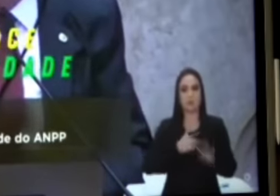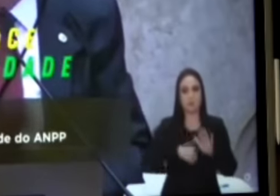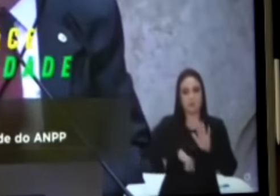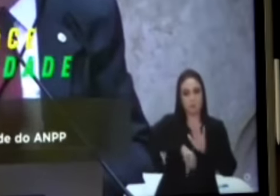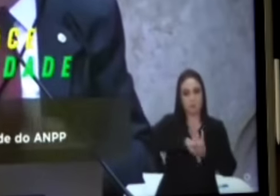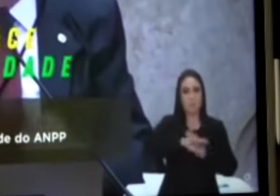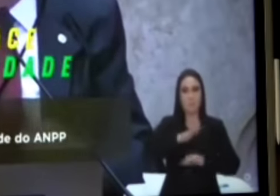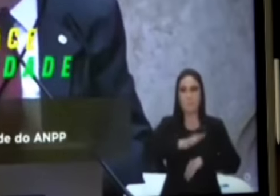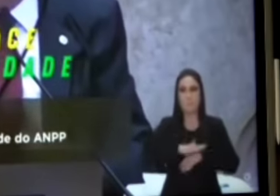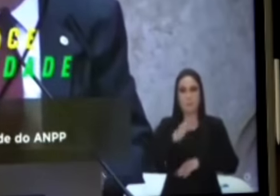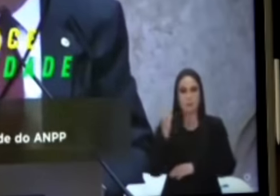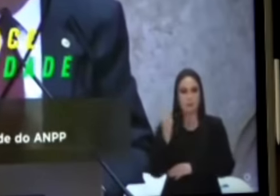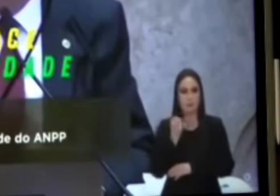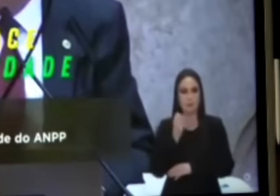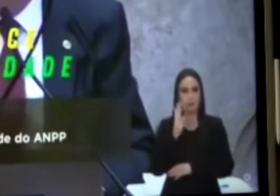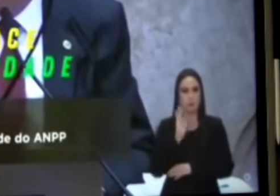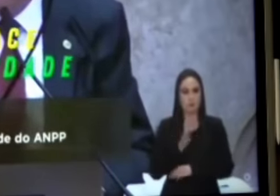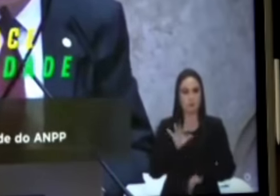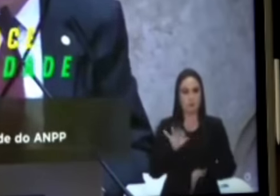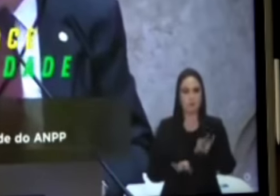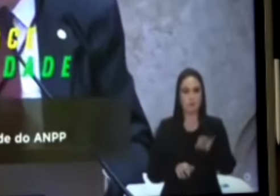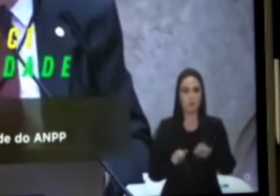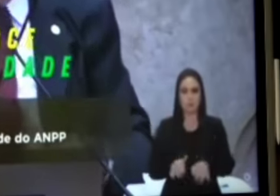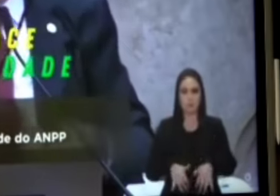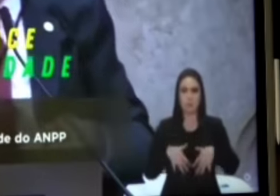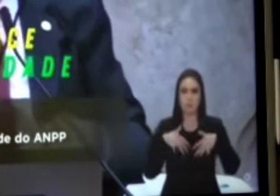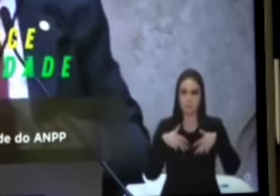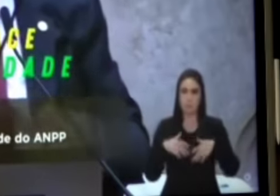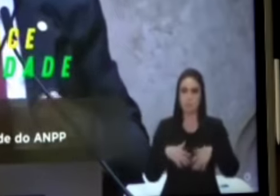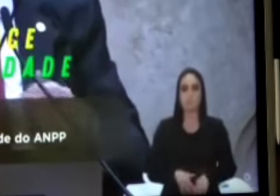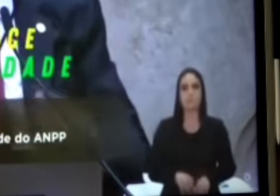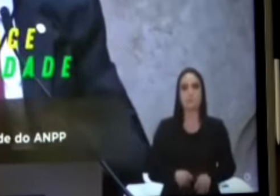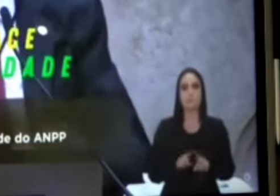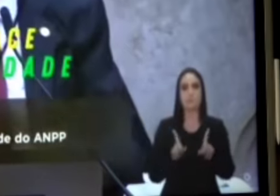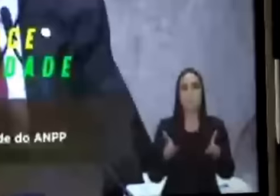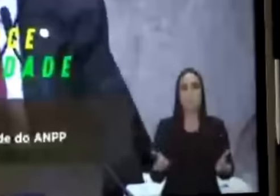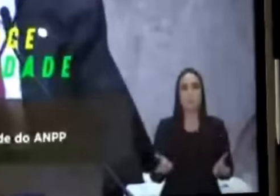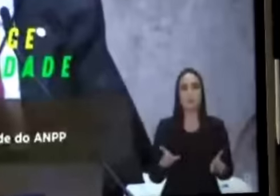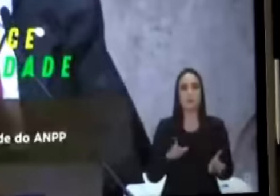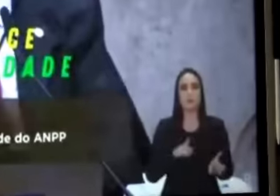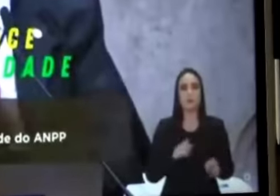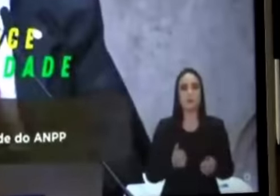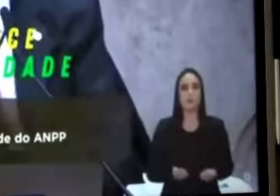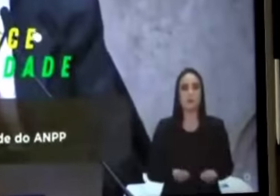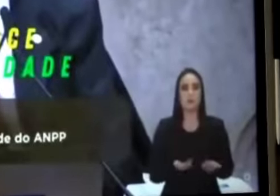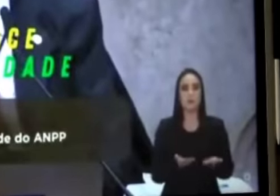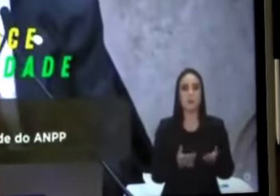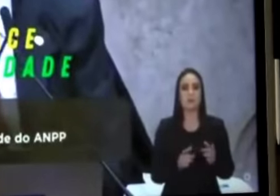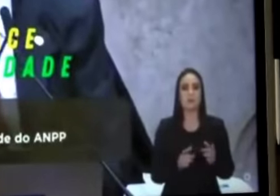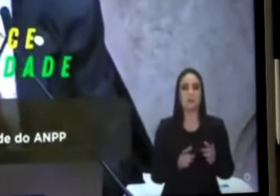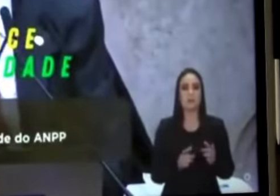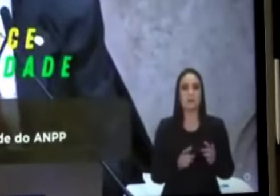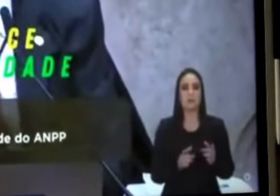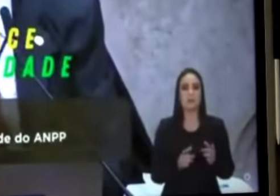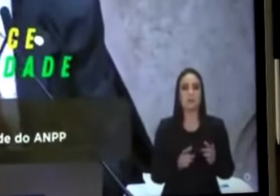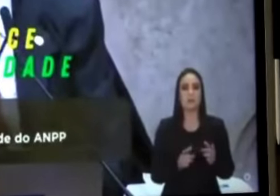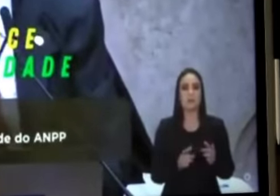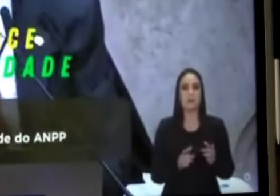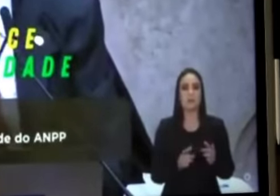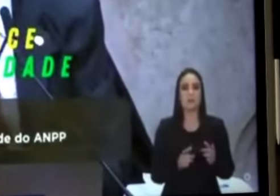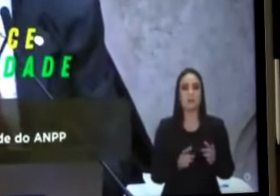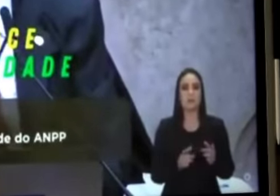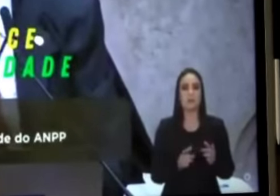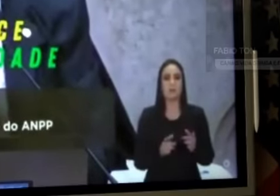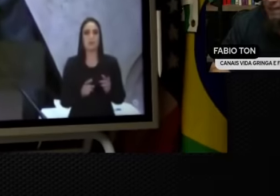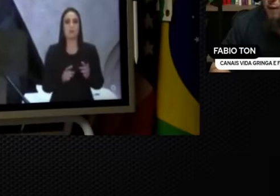mais graves e que estão sendo julgados pelo plenário porém houve a oferta nosso Procurador Geral pessoal um desses